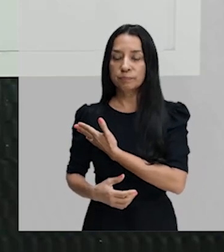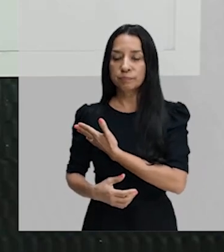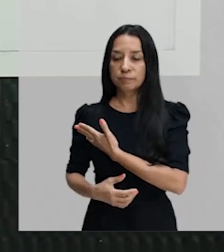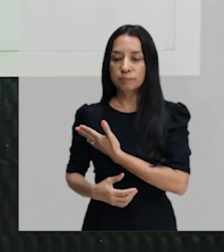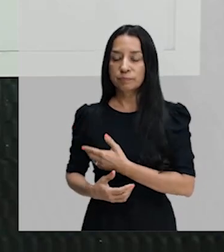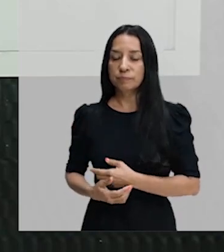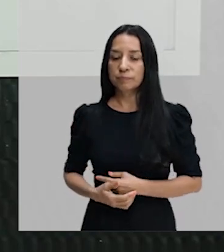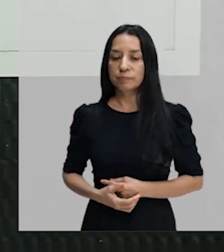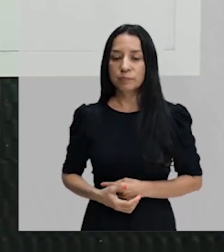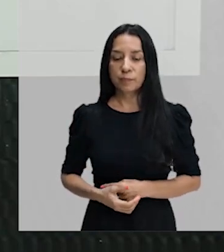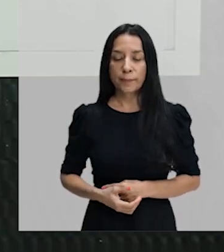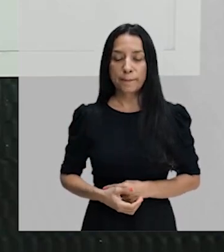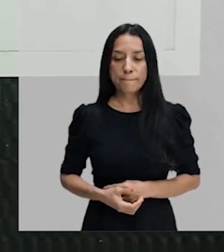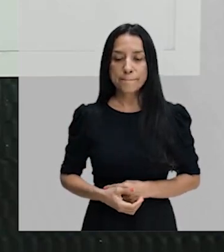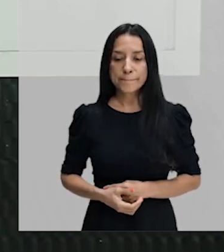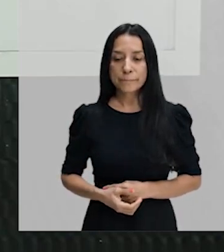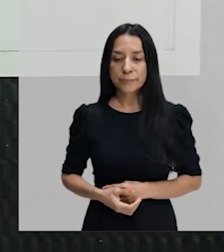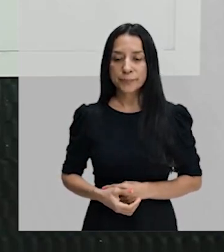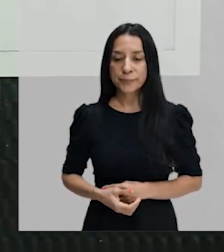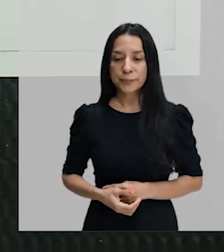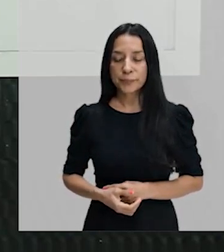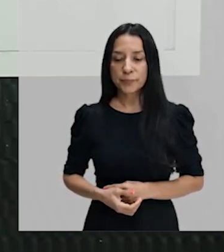esse comportamento ok